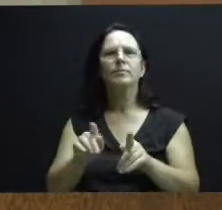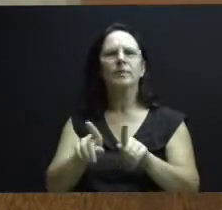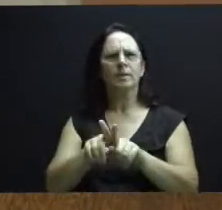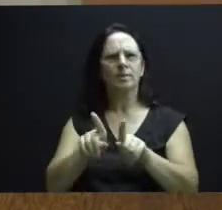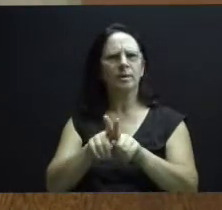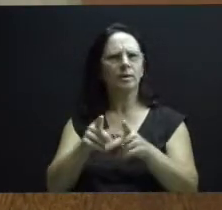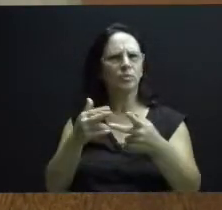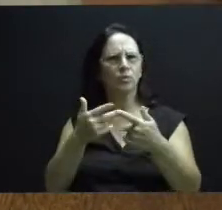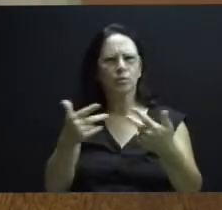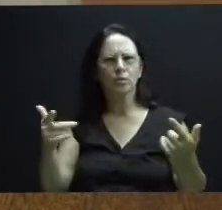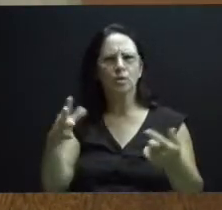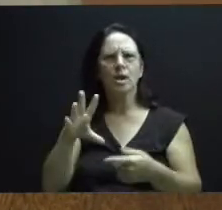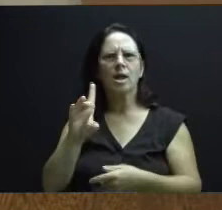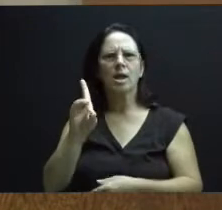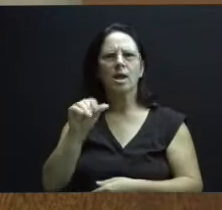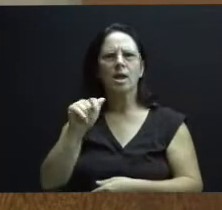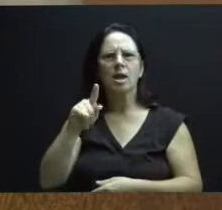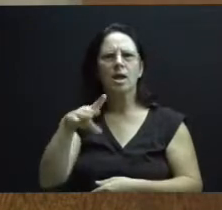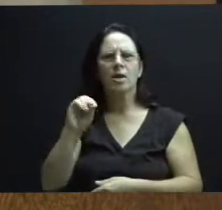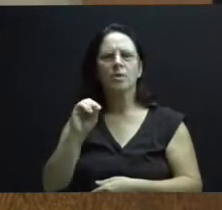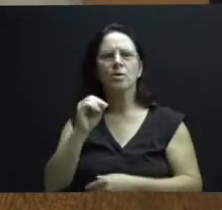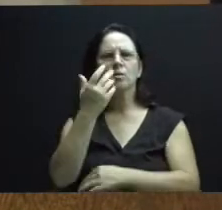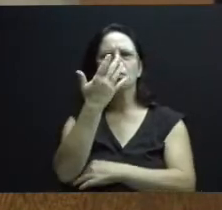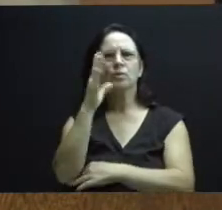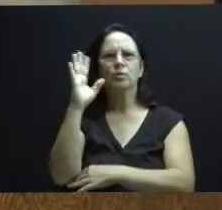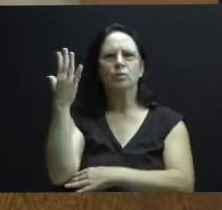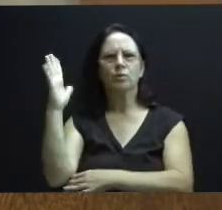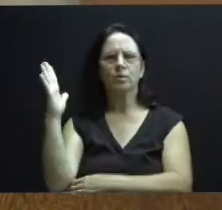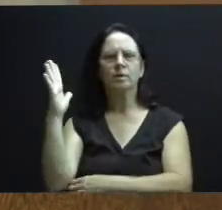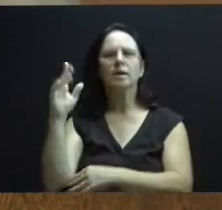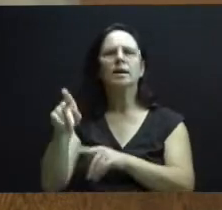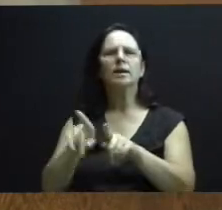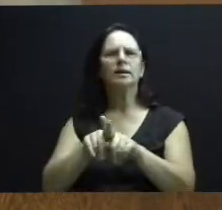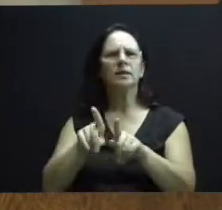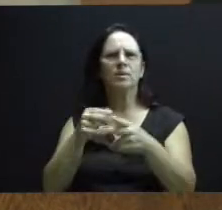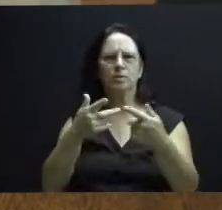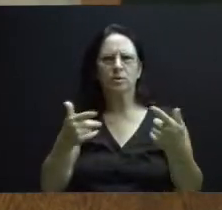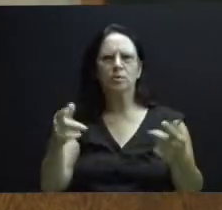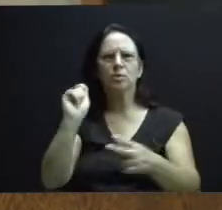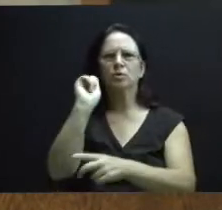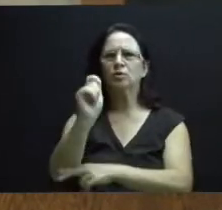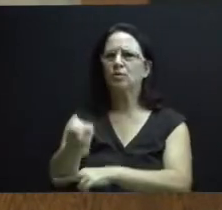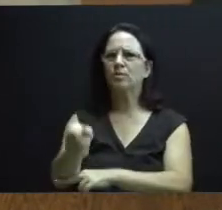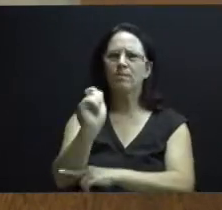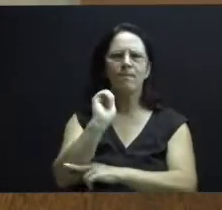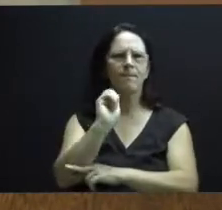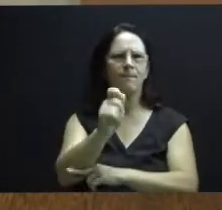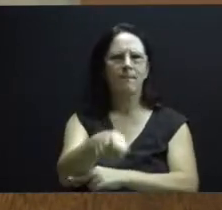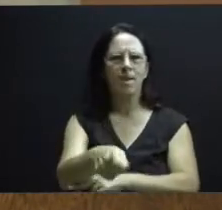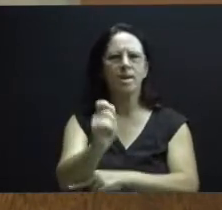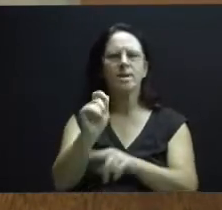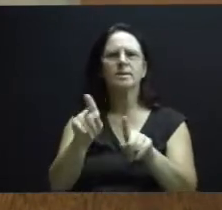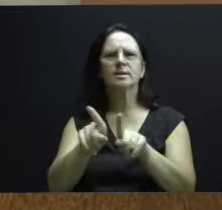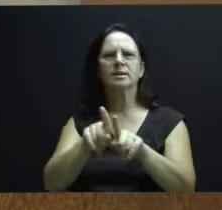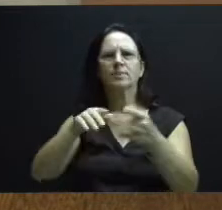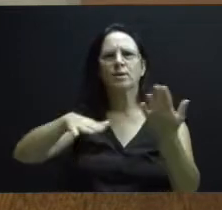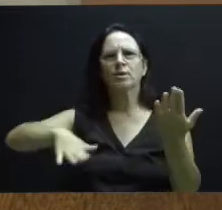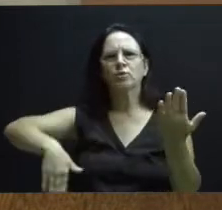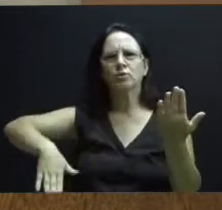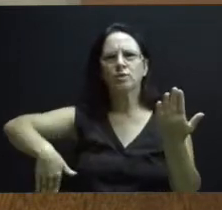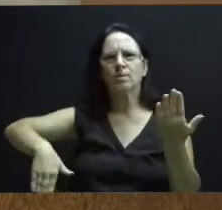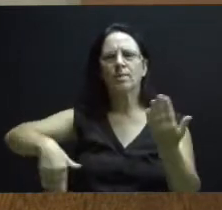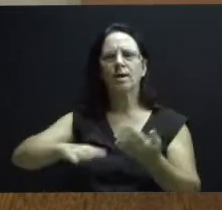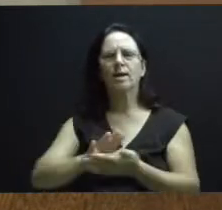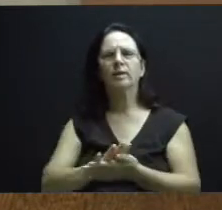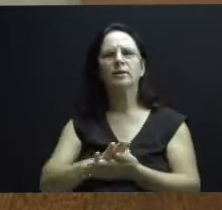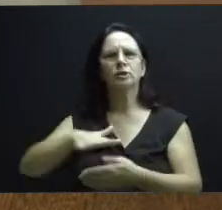causados ao meio ambiente a atividade pesqueira e mesmo balnear a abom diário das praias da